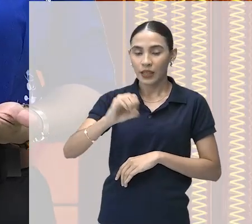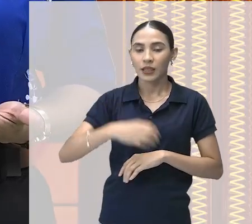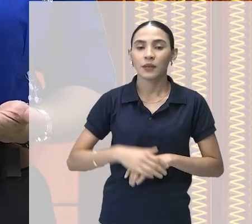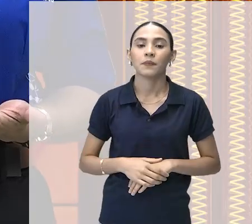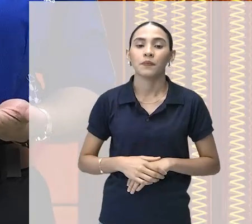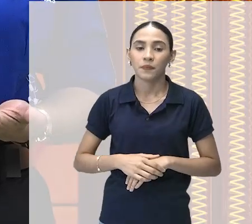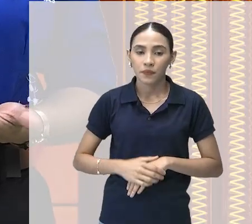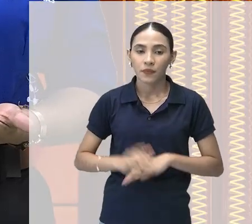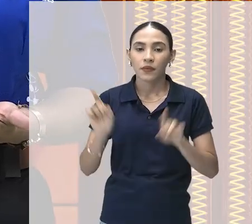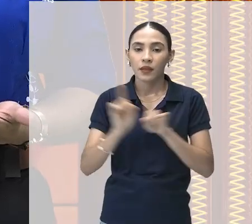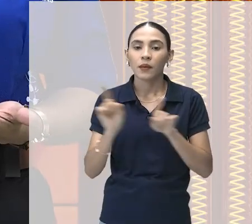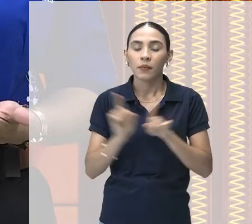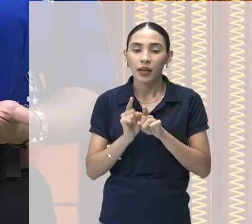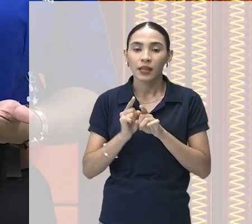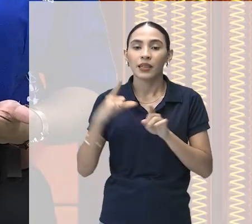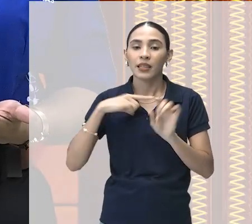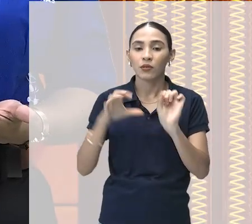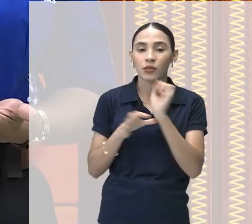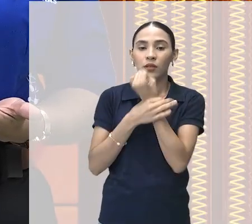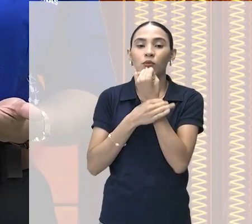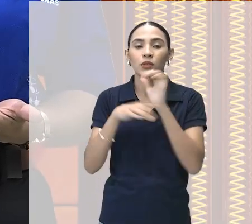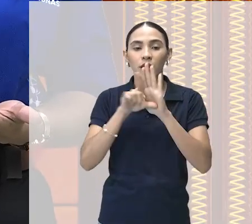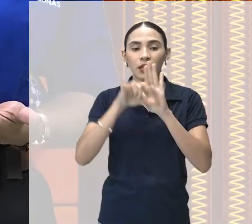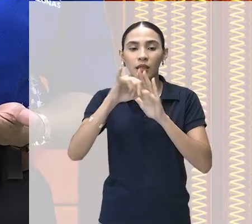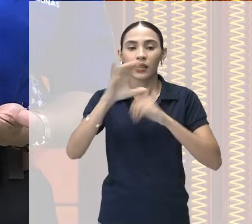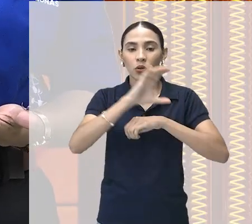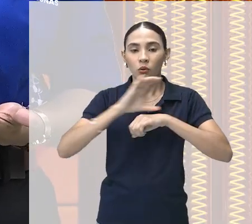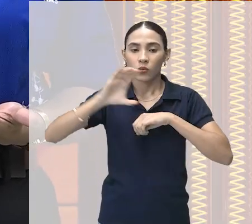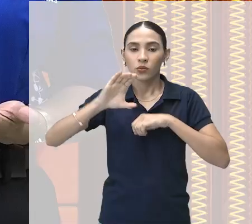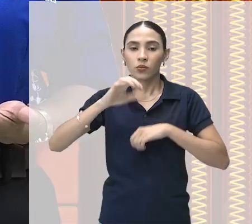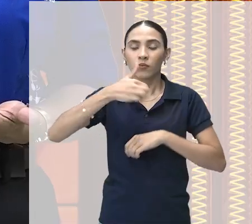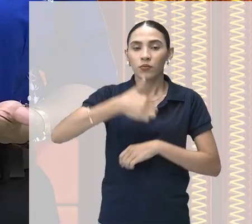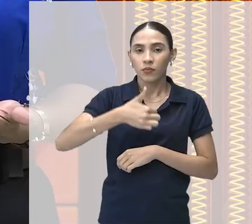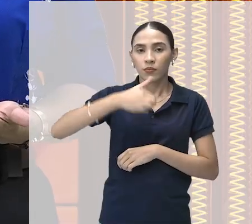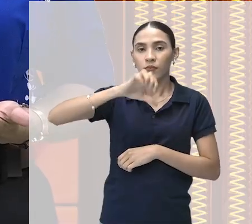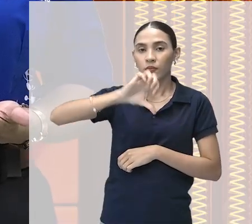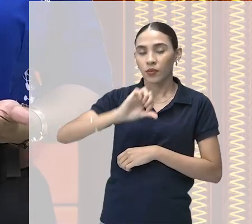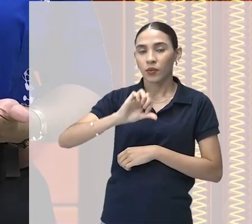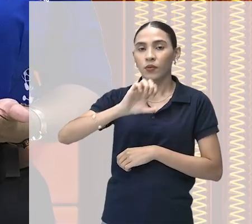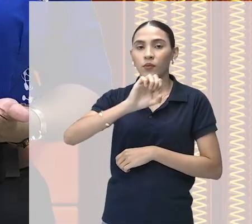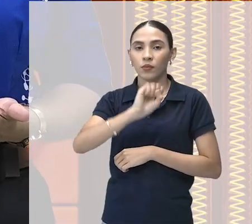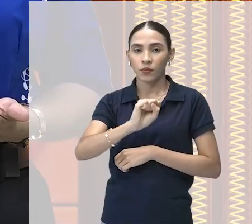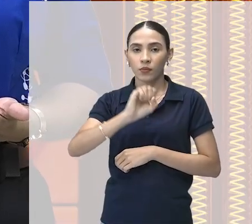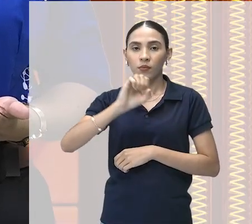1950 e foi regulamentada pela Constituição de